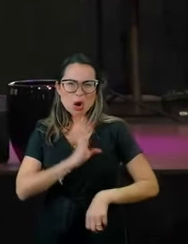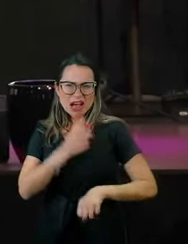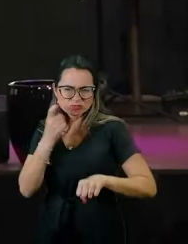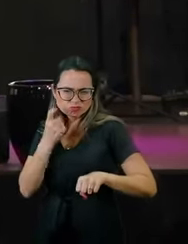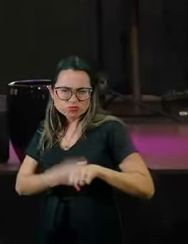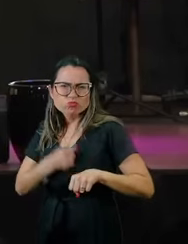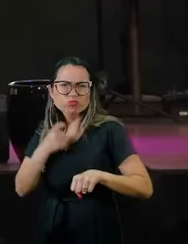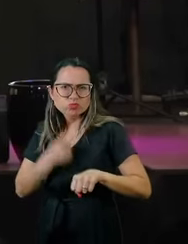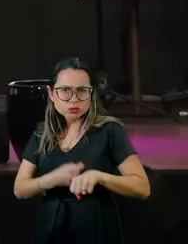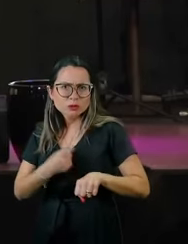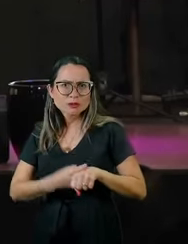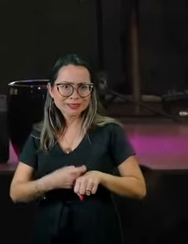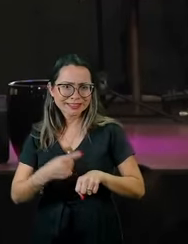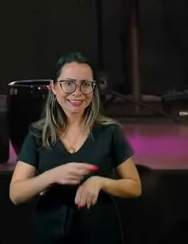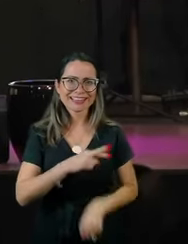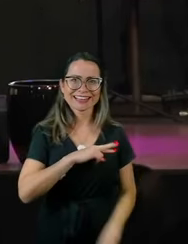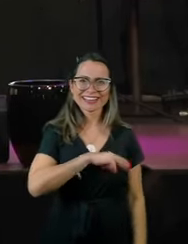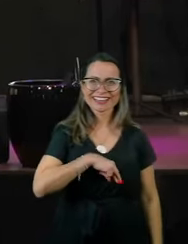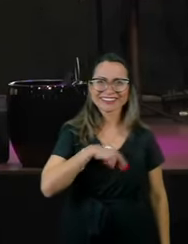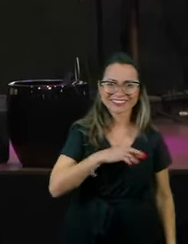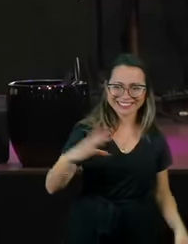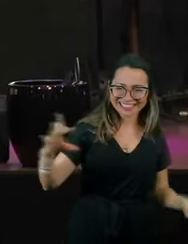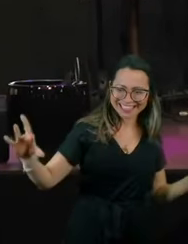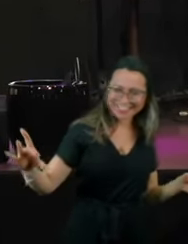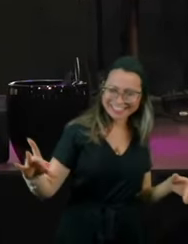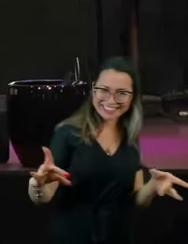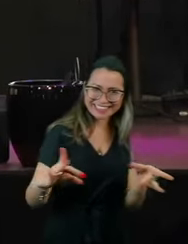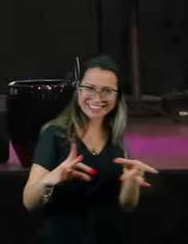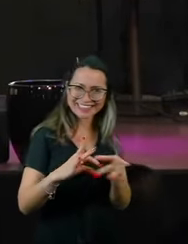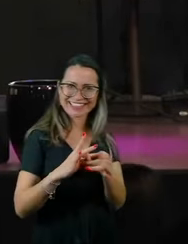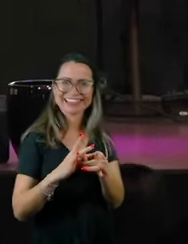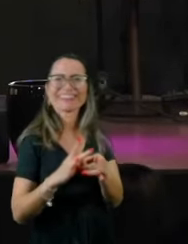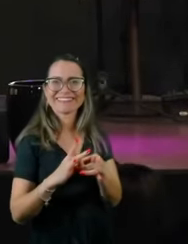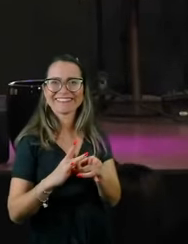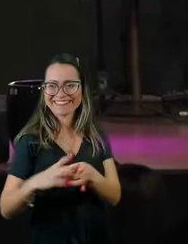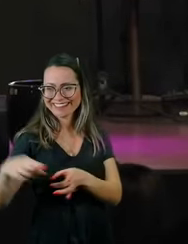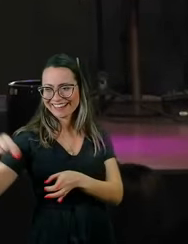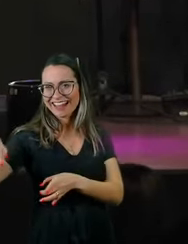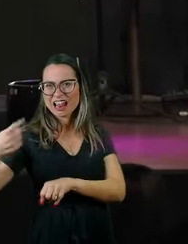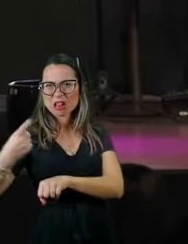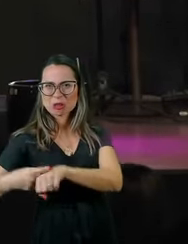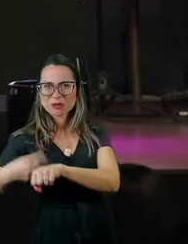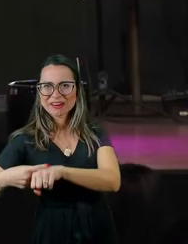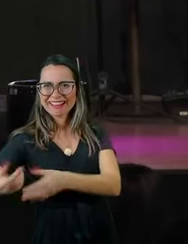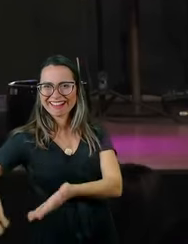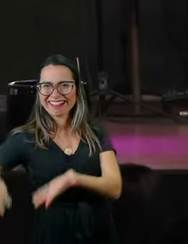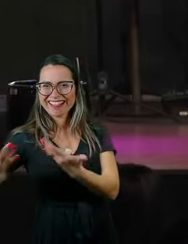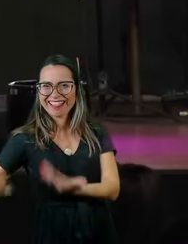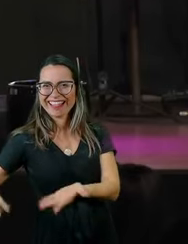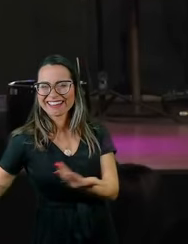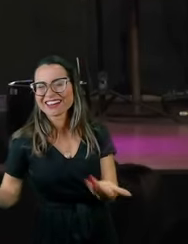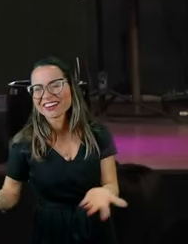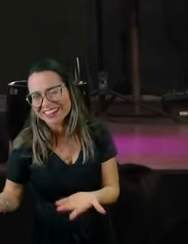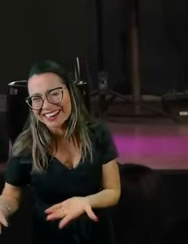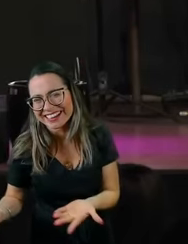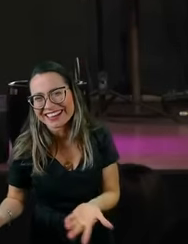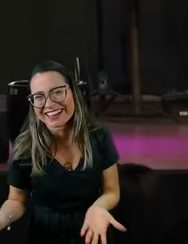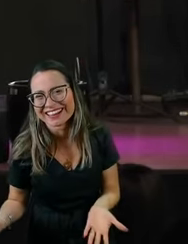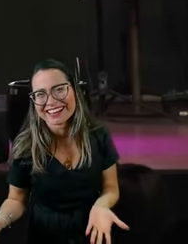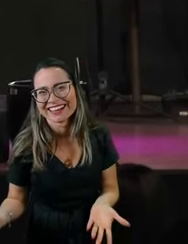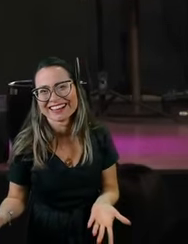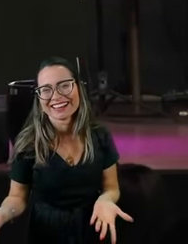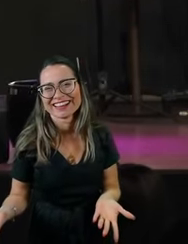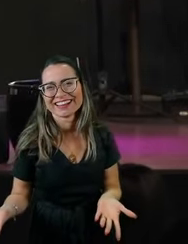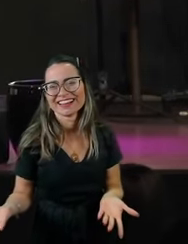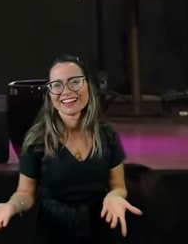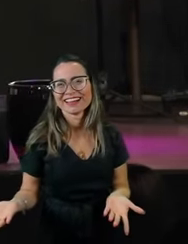ela conectou aquele tubo que tem dificuldade de se dobrar, de descer. Onde as águas do rio estão paradas, a conectora